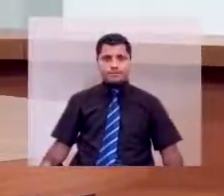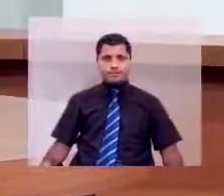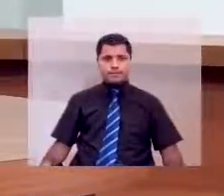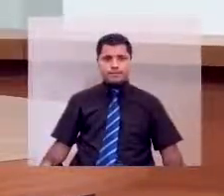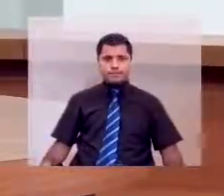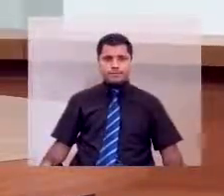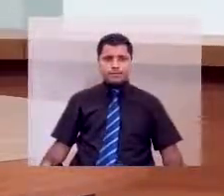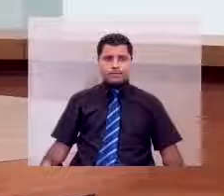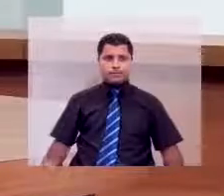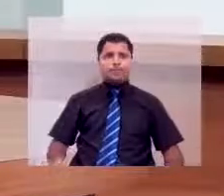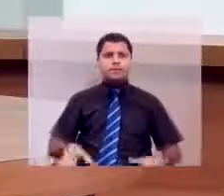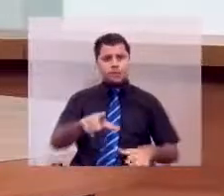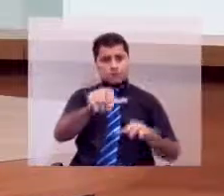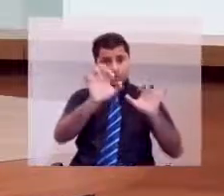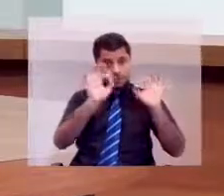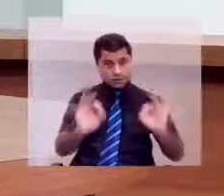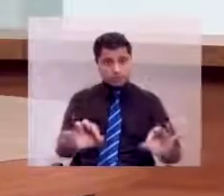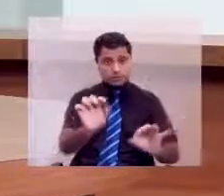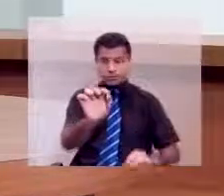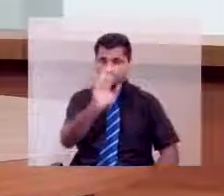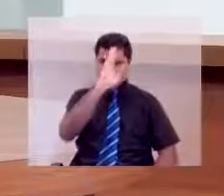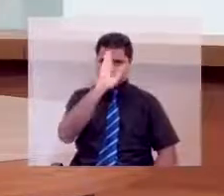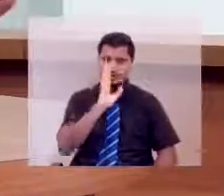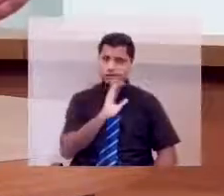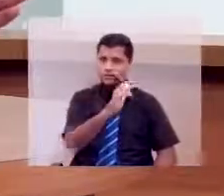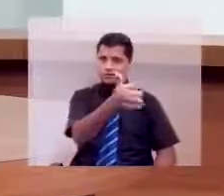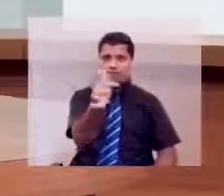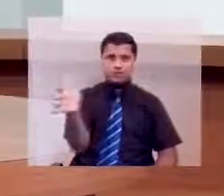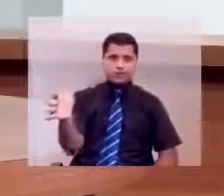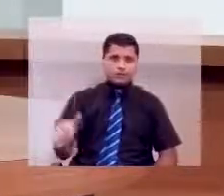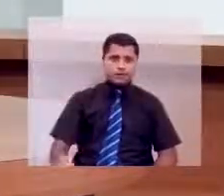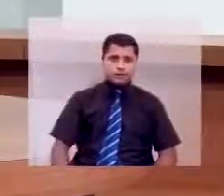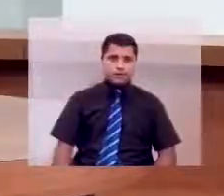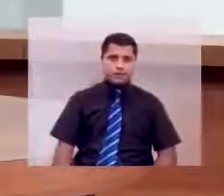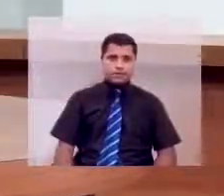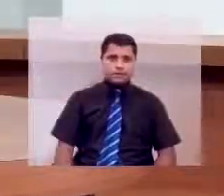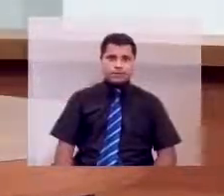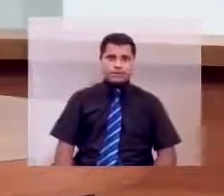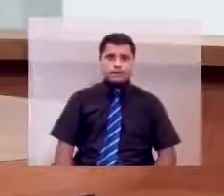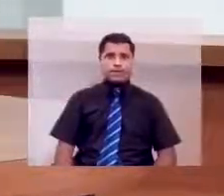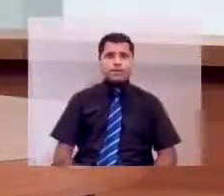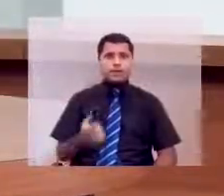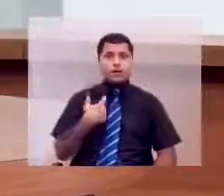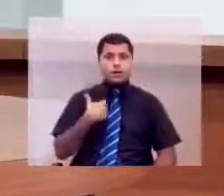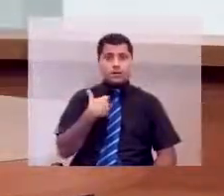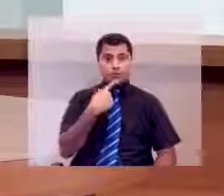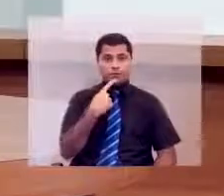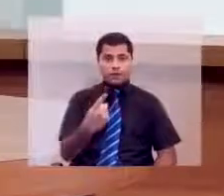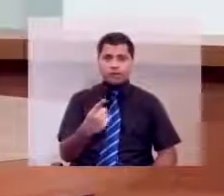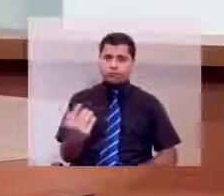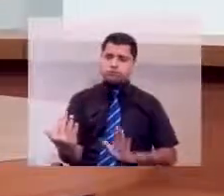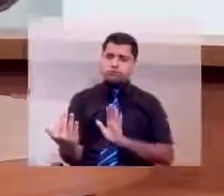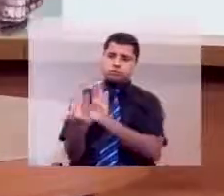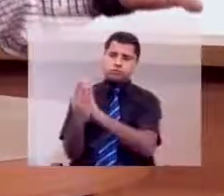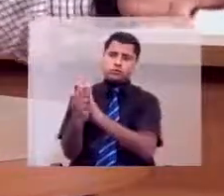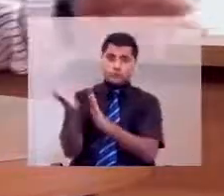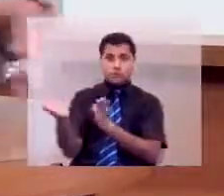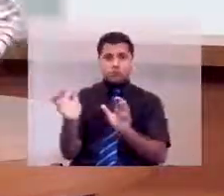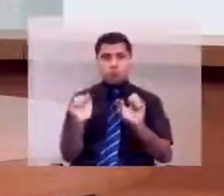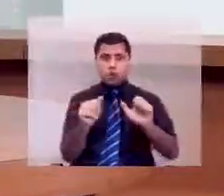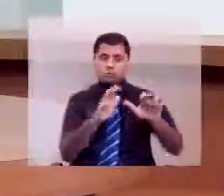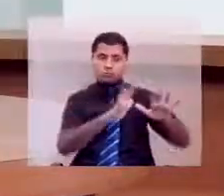de graça. Pode ter certeza disso, Lamento. Quando eu falei que procuraram Vossa Excelência, imagino que alguma